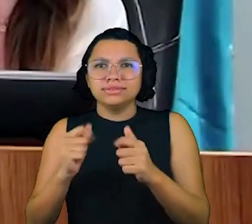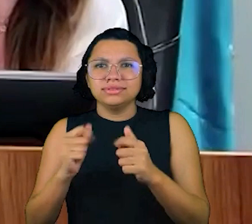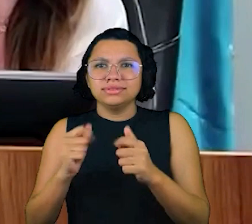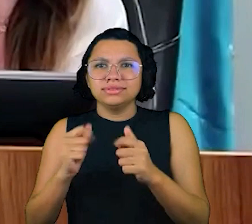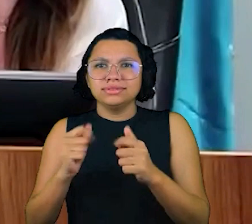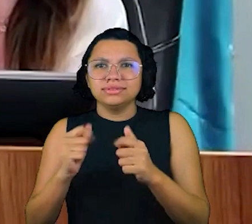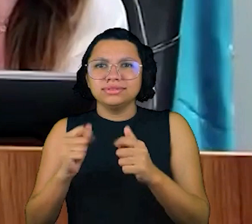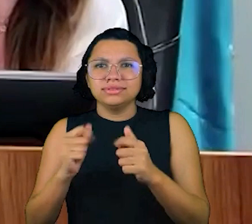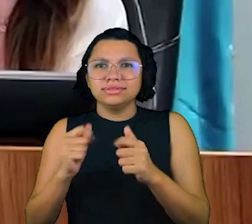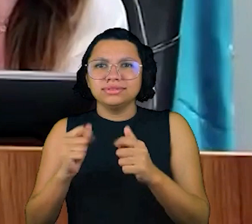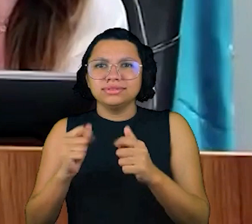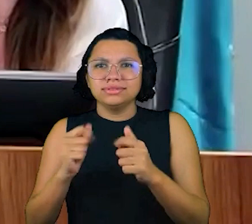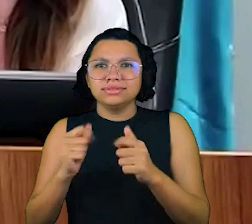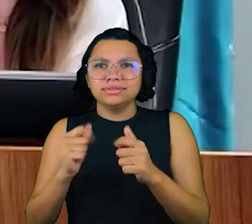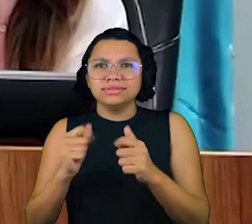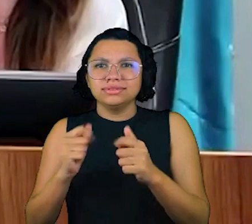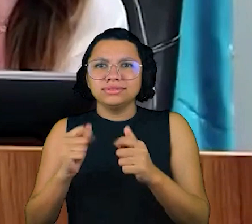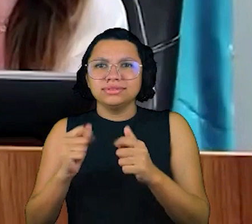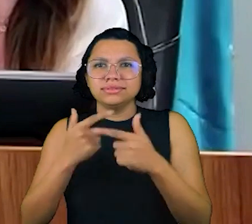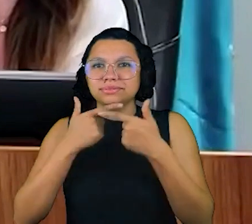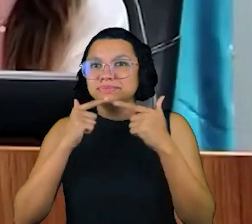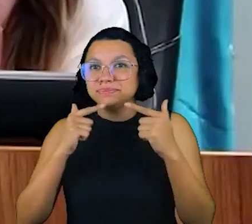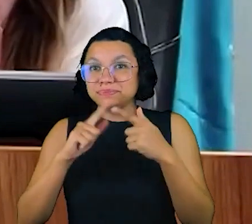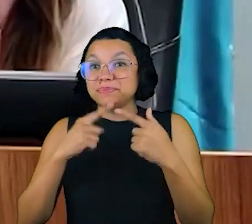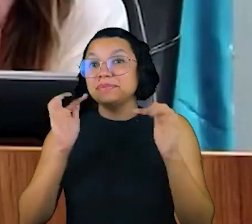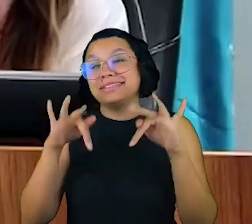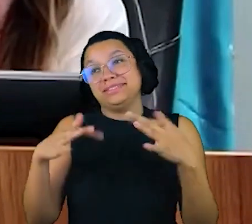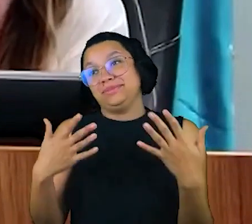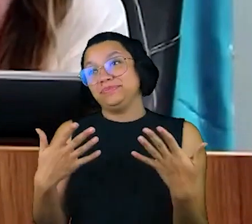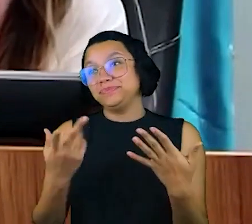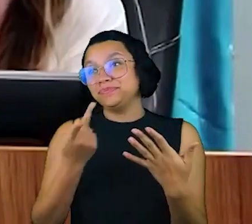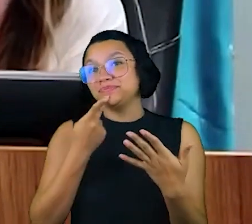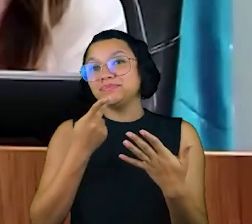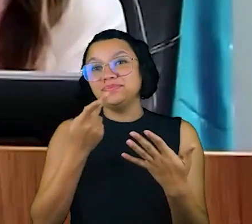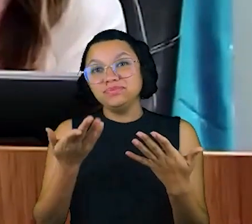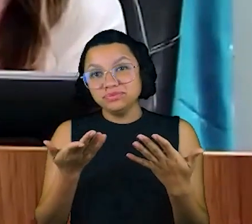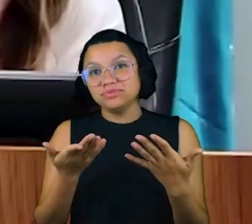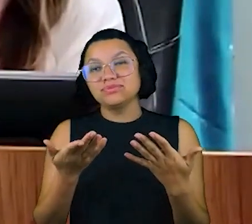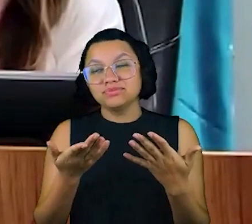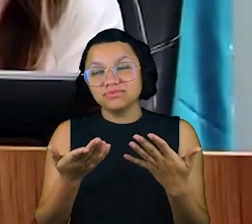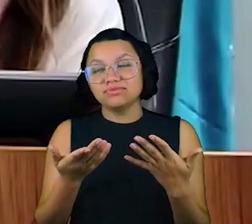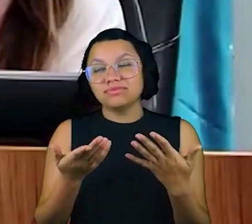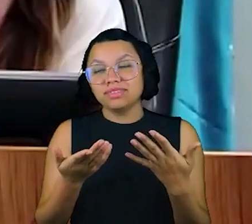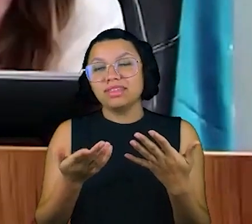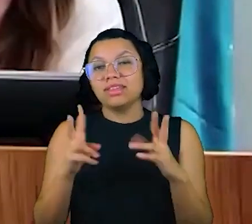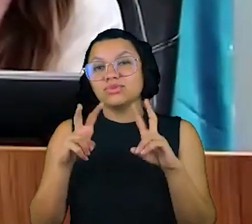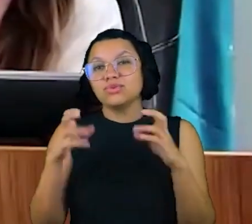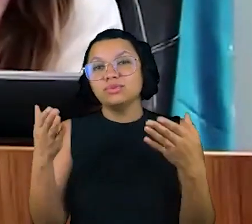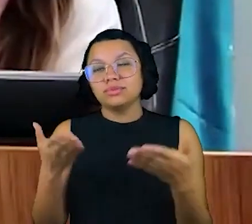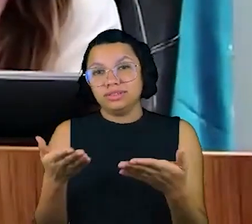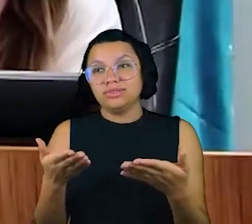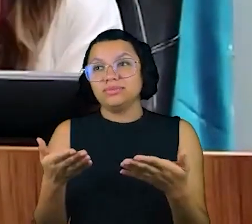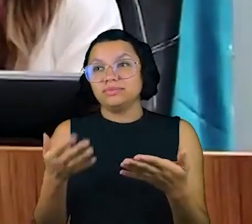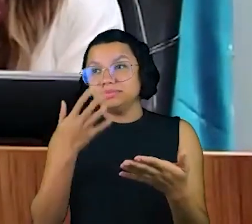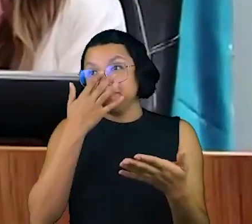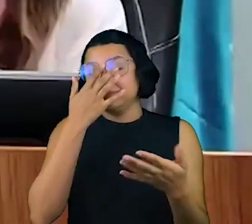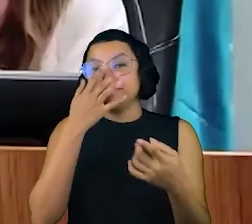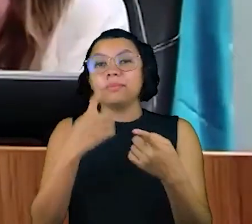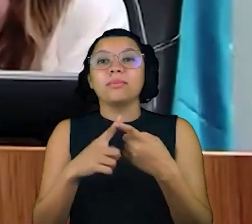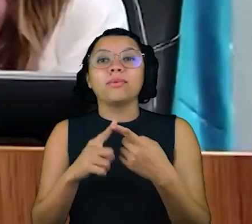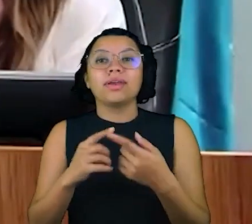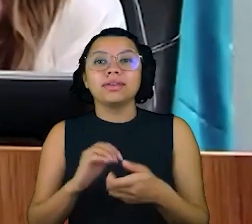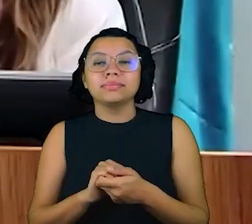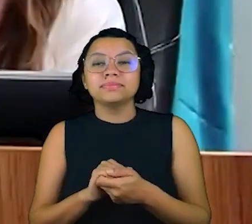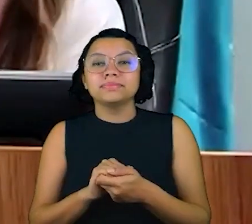A desembargadora Renata Lutufo bebe um copo de água. Mas, enfim, eu lhes falava sobre